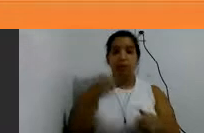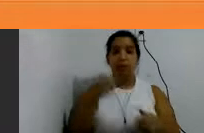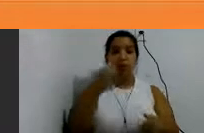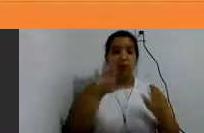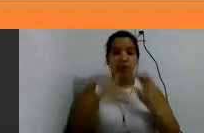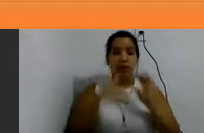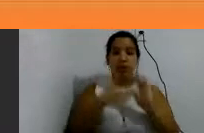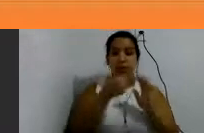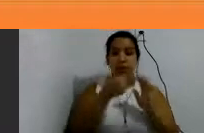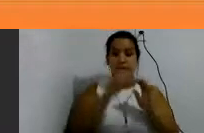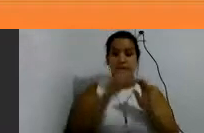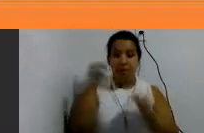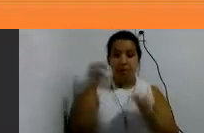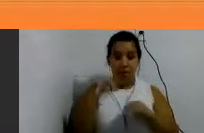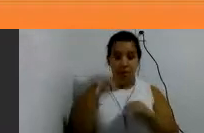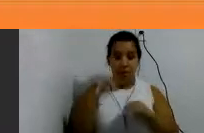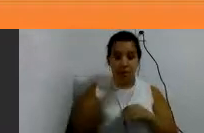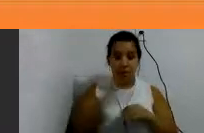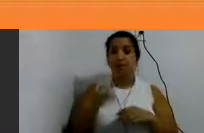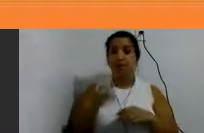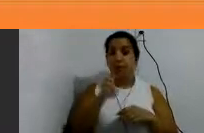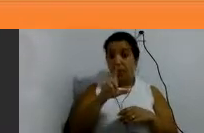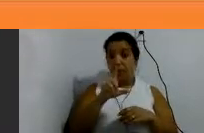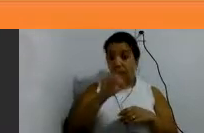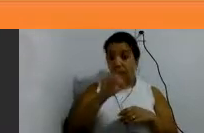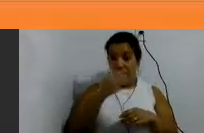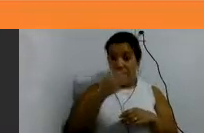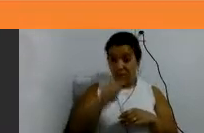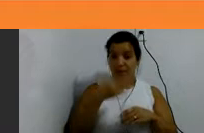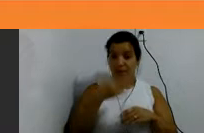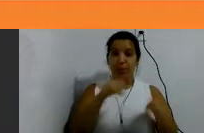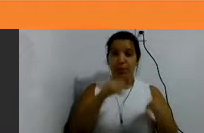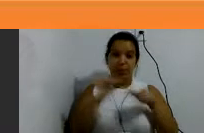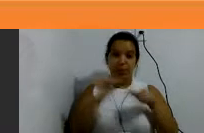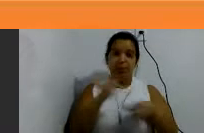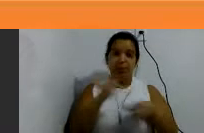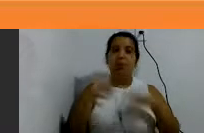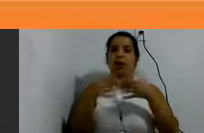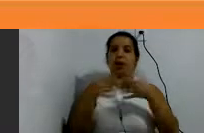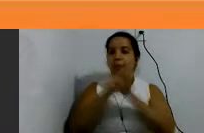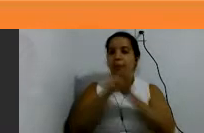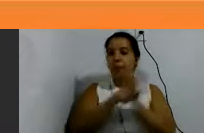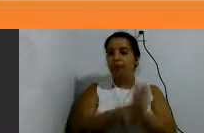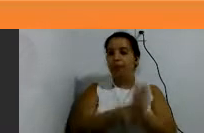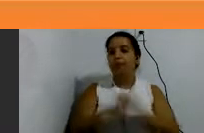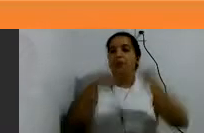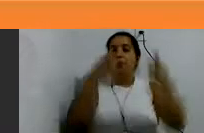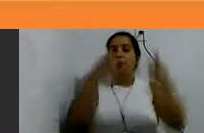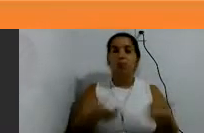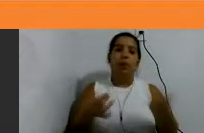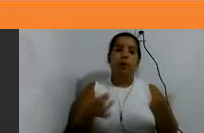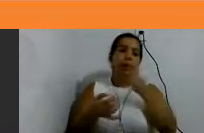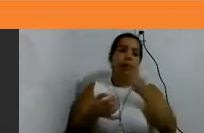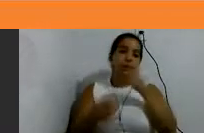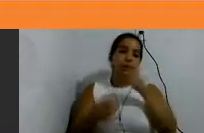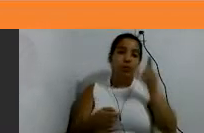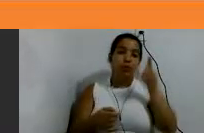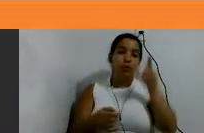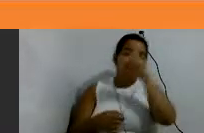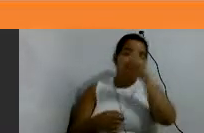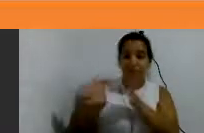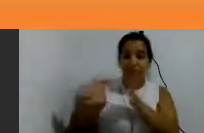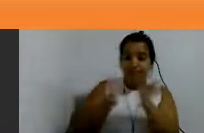pronto. Então, eles são muito utilizados lá nos trabalhos de campo. Então, é aquela região de difícil